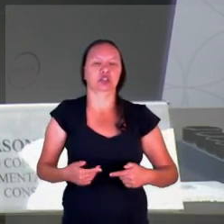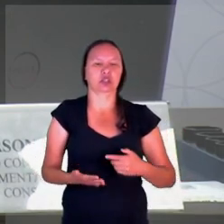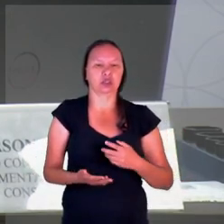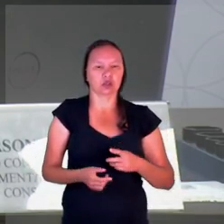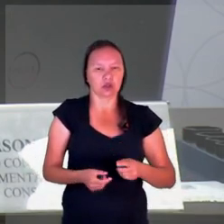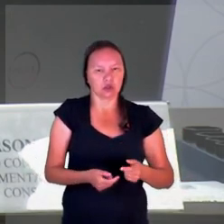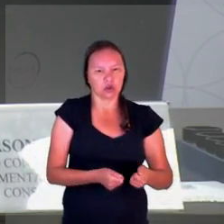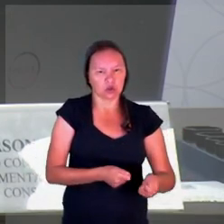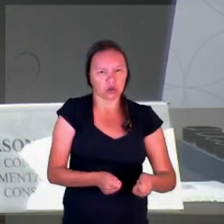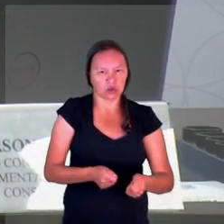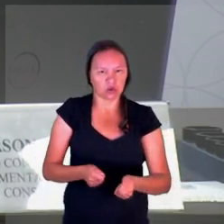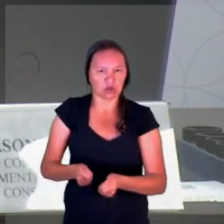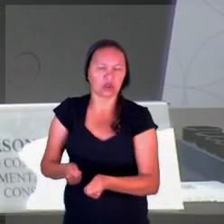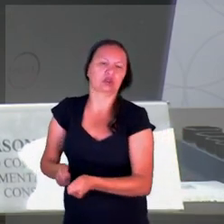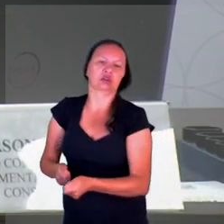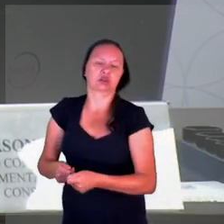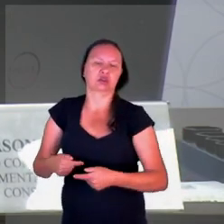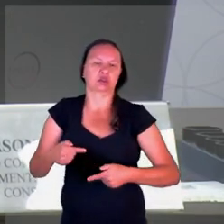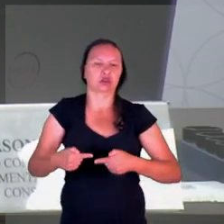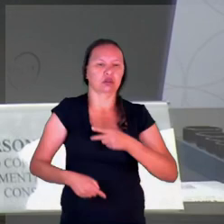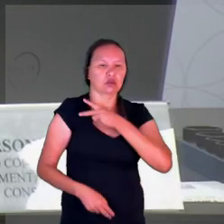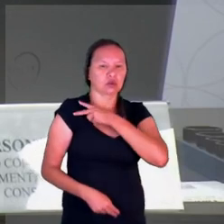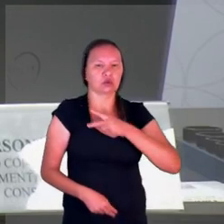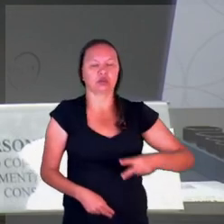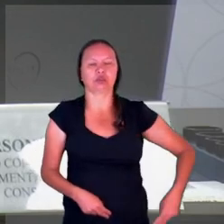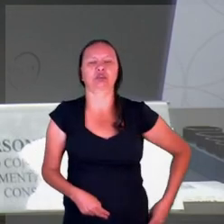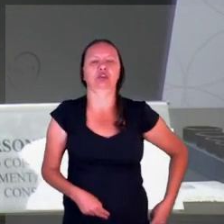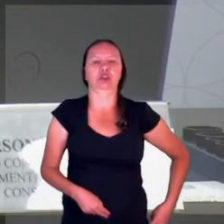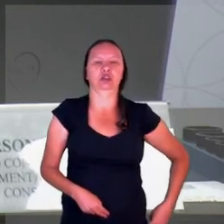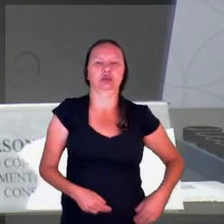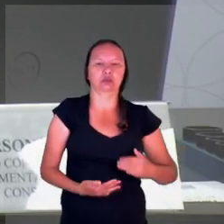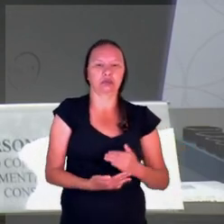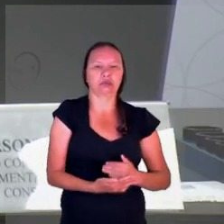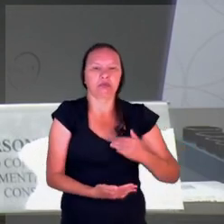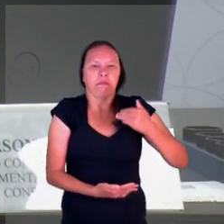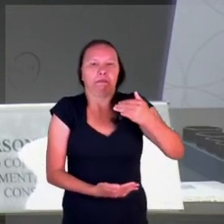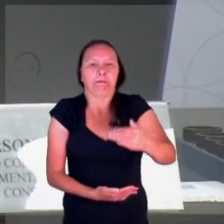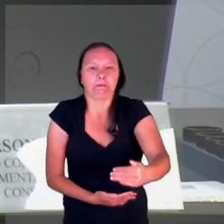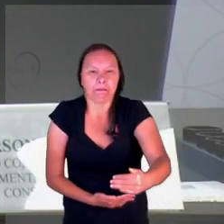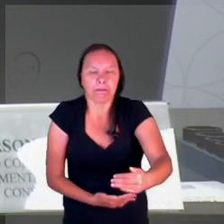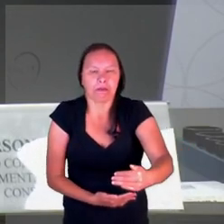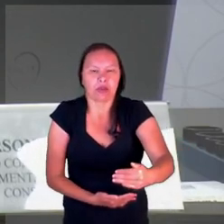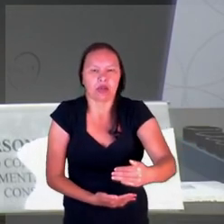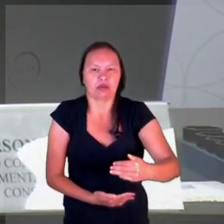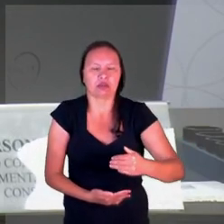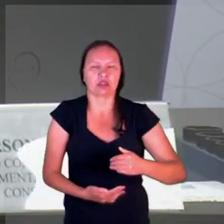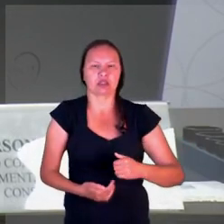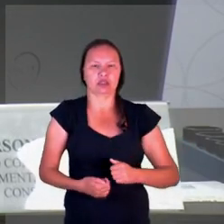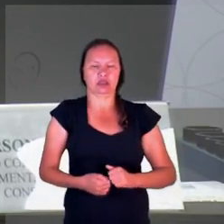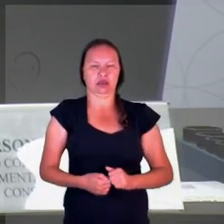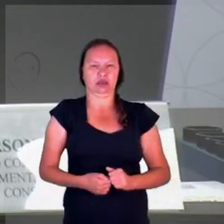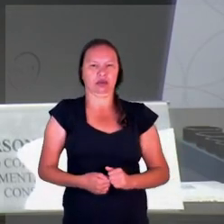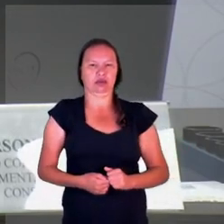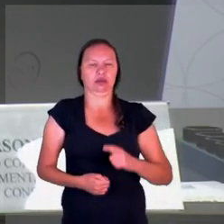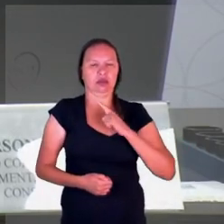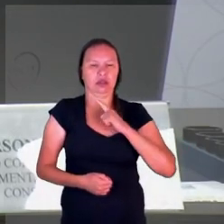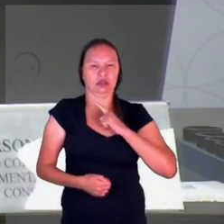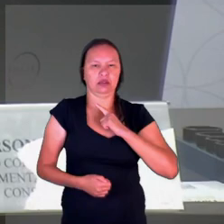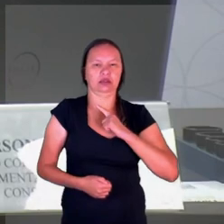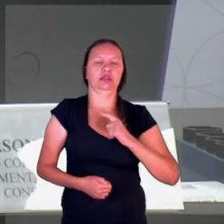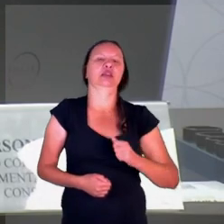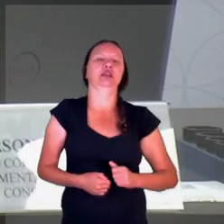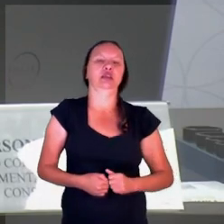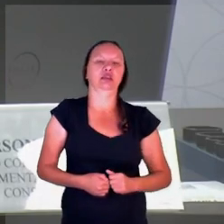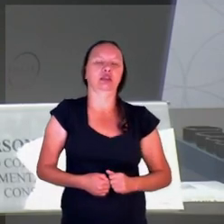coordenada de governo para avançar no que se refere eh a ter a